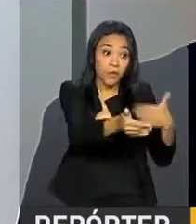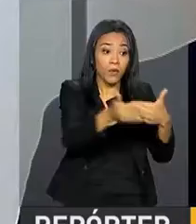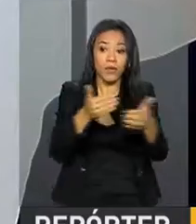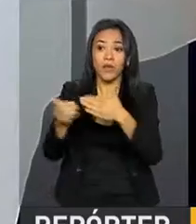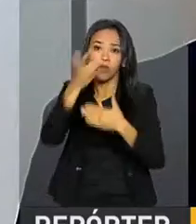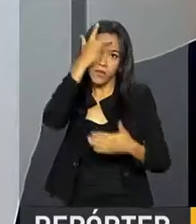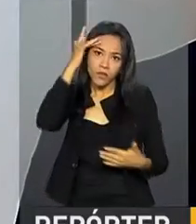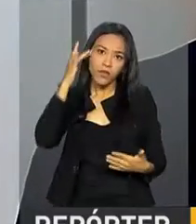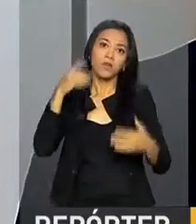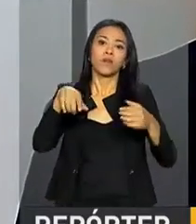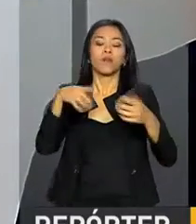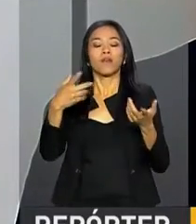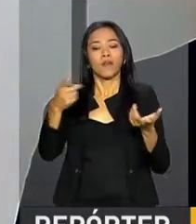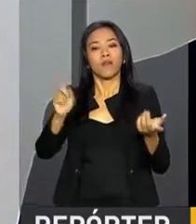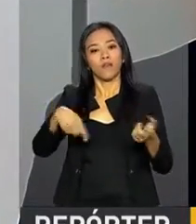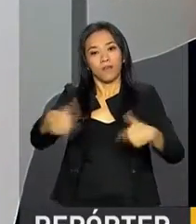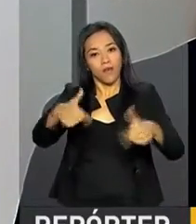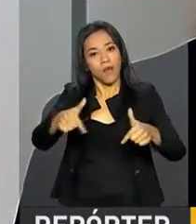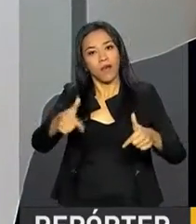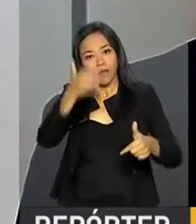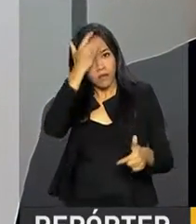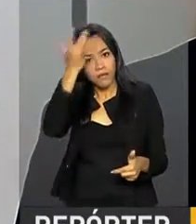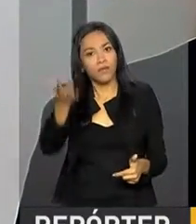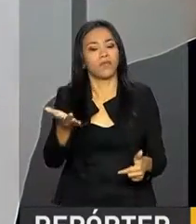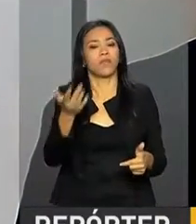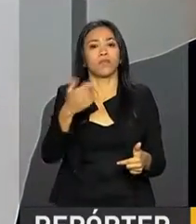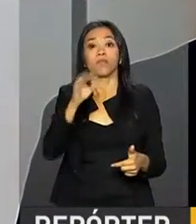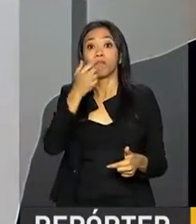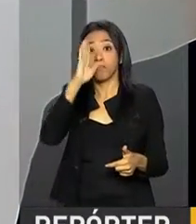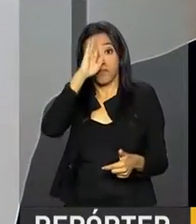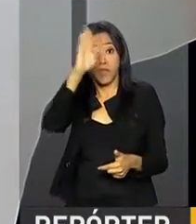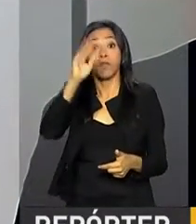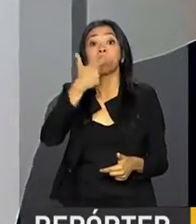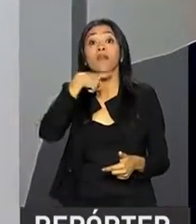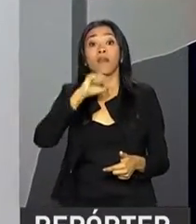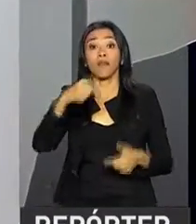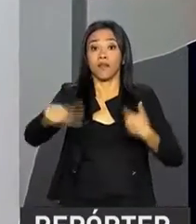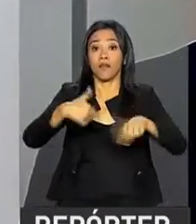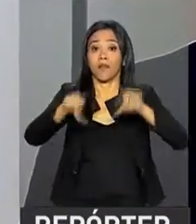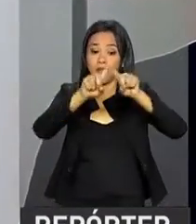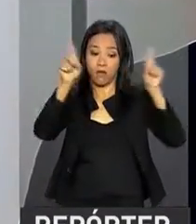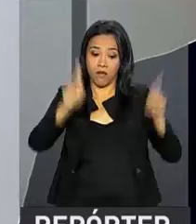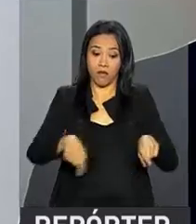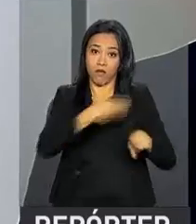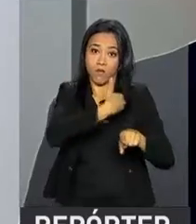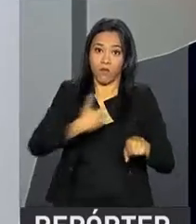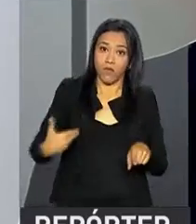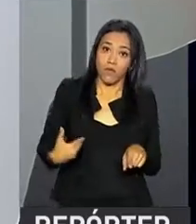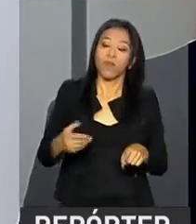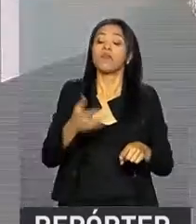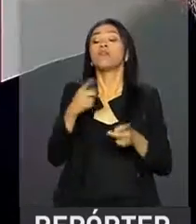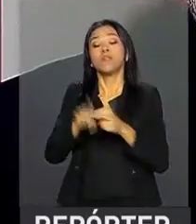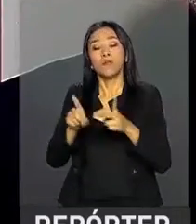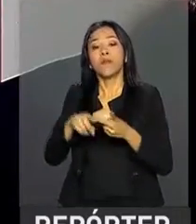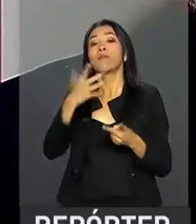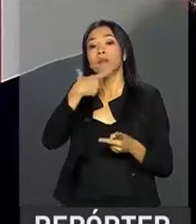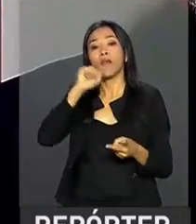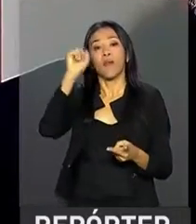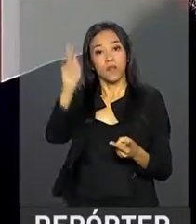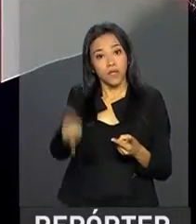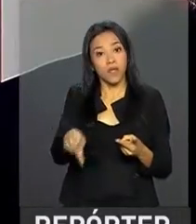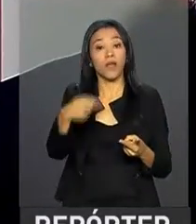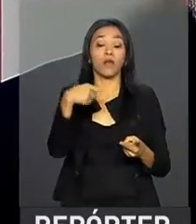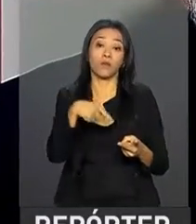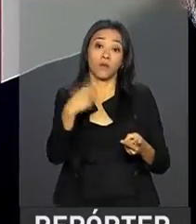empregado em especial no caso o trabalhador do setor público mas também o trabalhador aposentado crédito